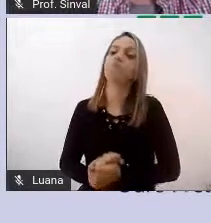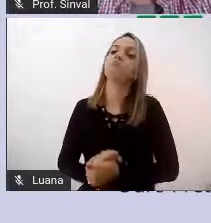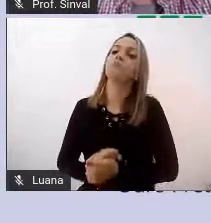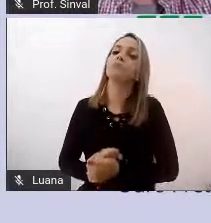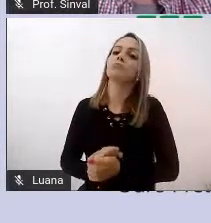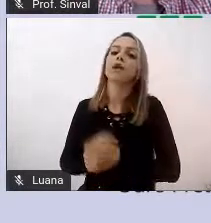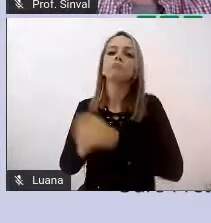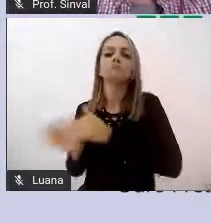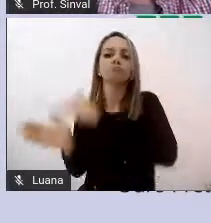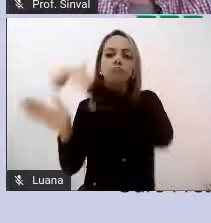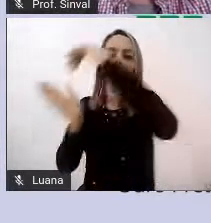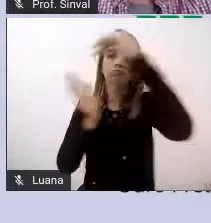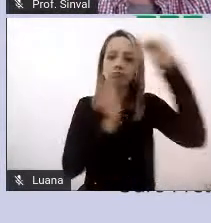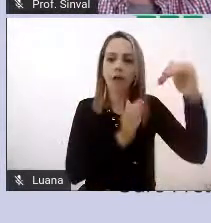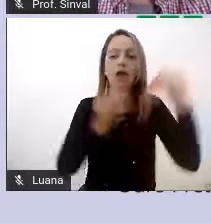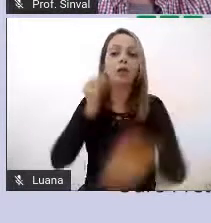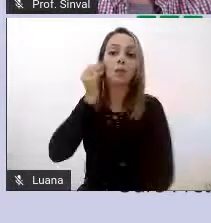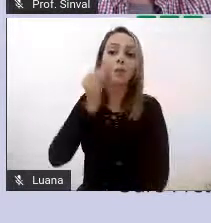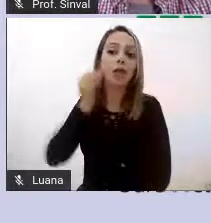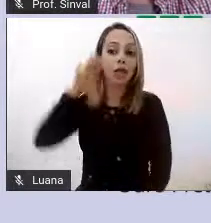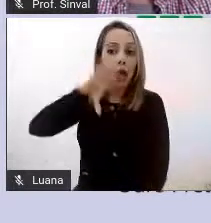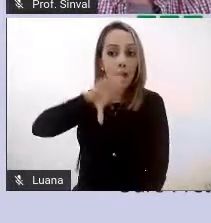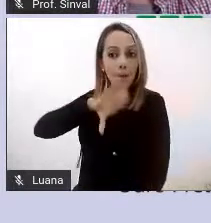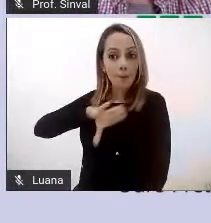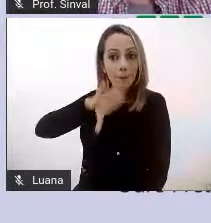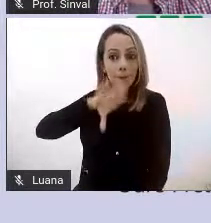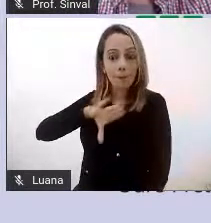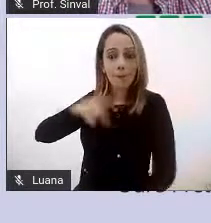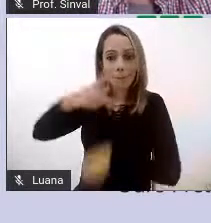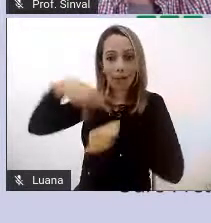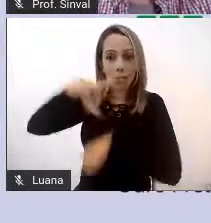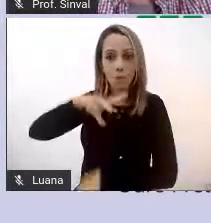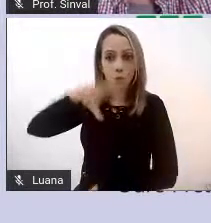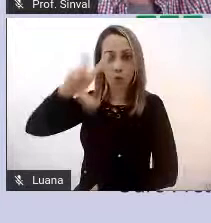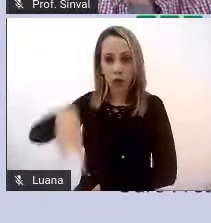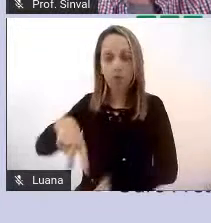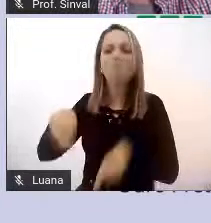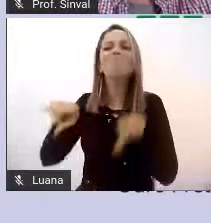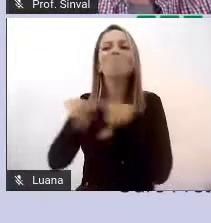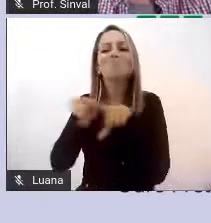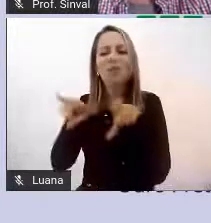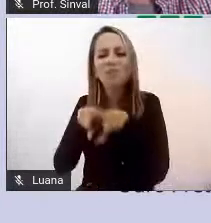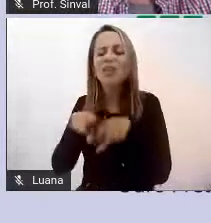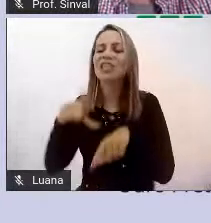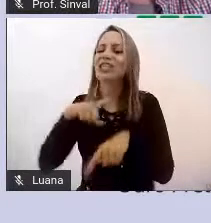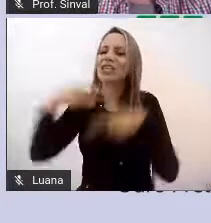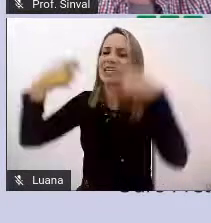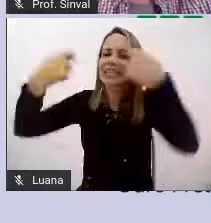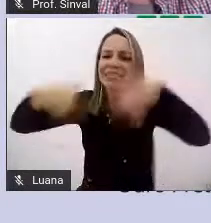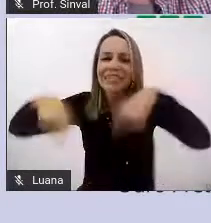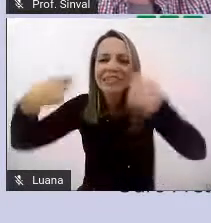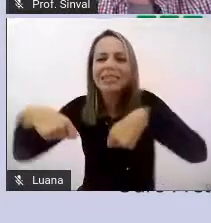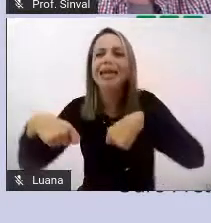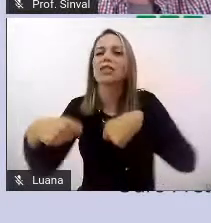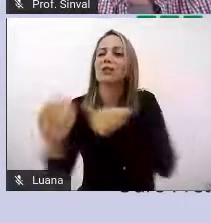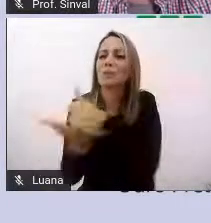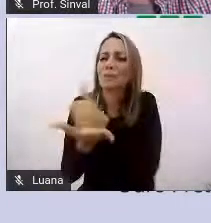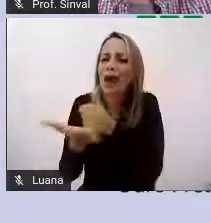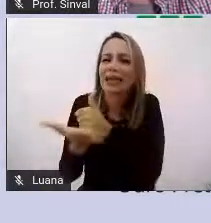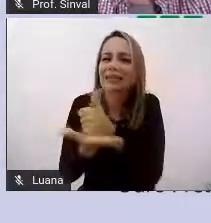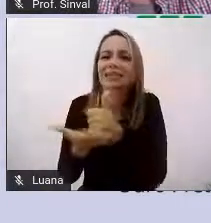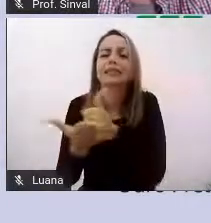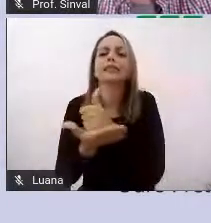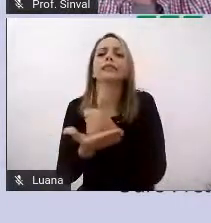é igualmente precária, porque os moradores vão indo para dentro das matas, abandonam as